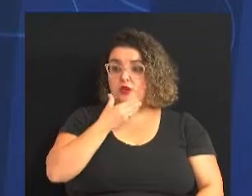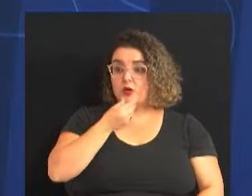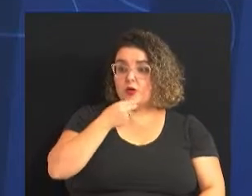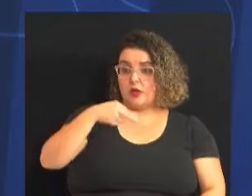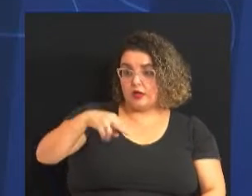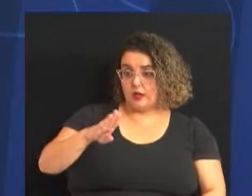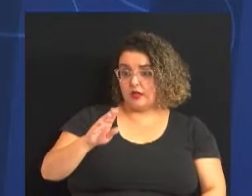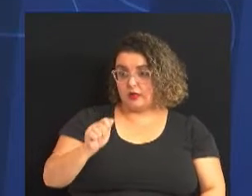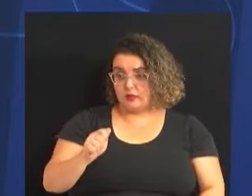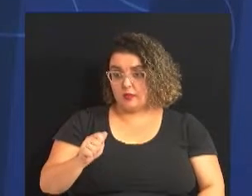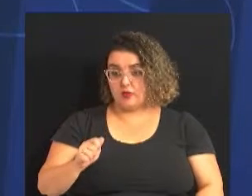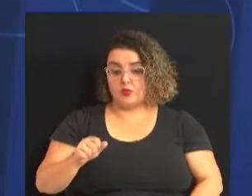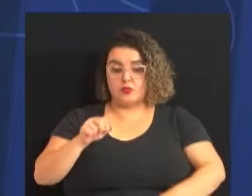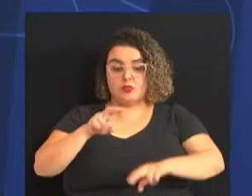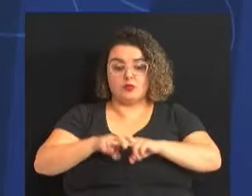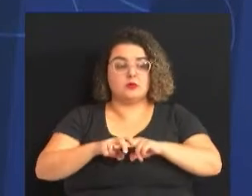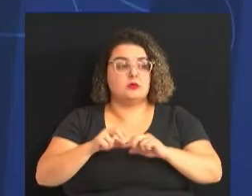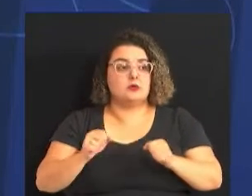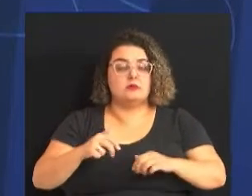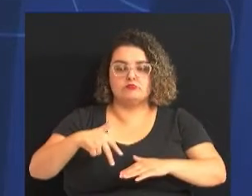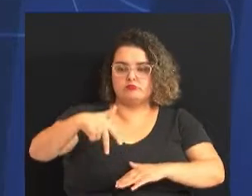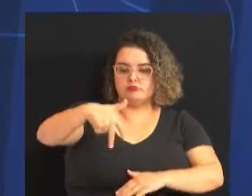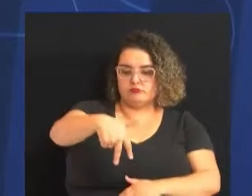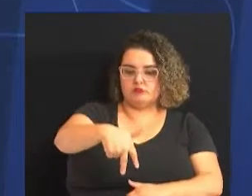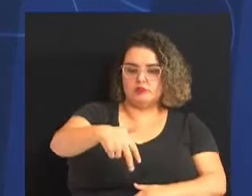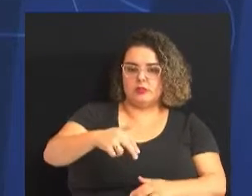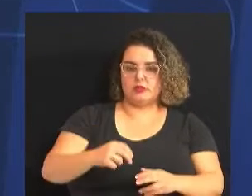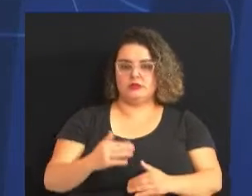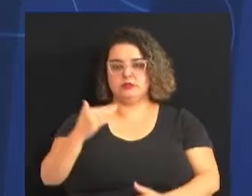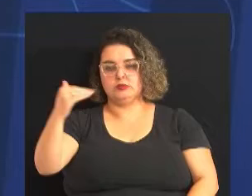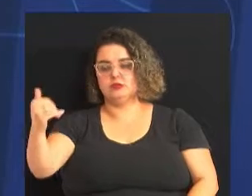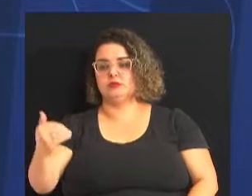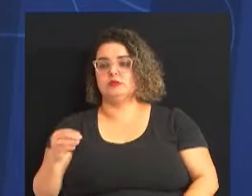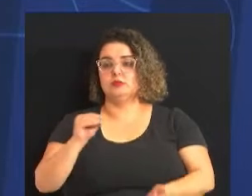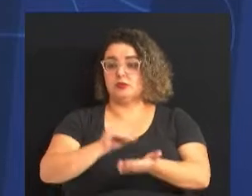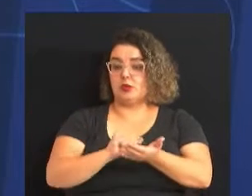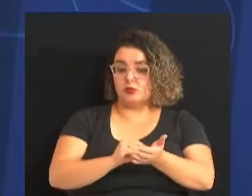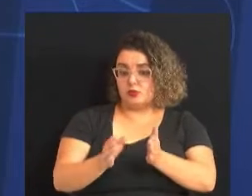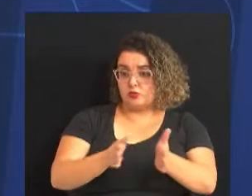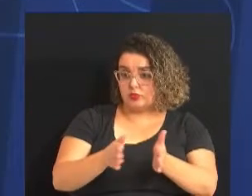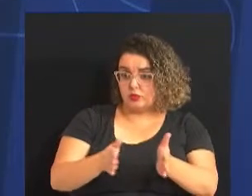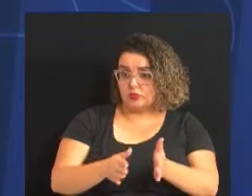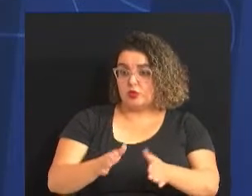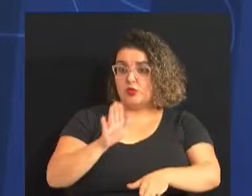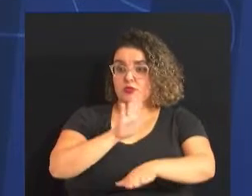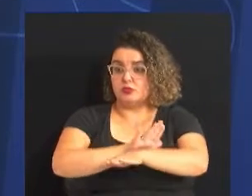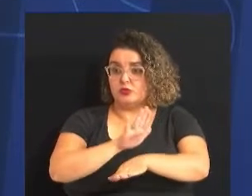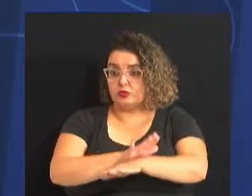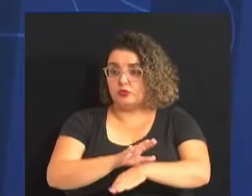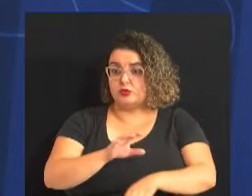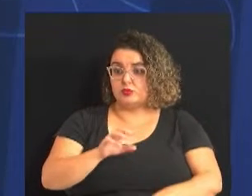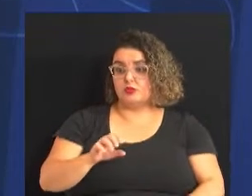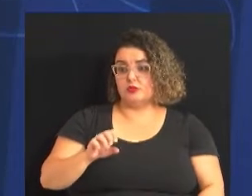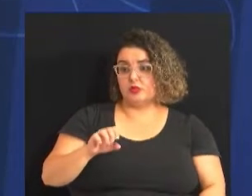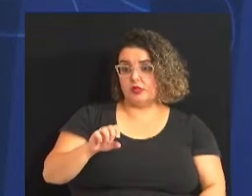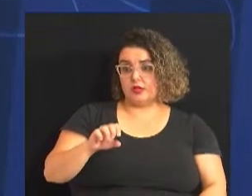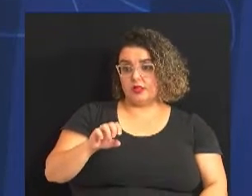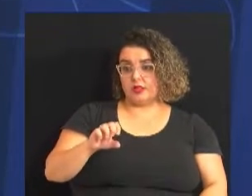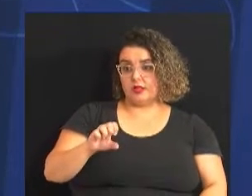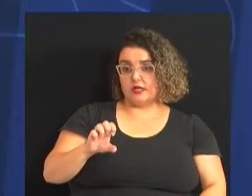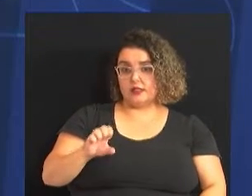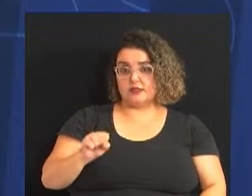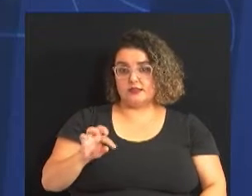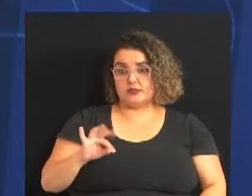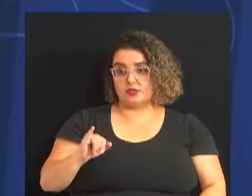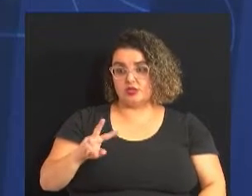do banco de reservas e se destaca. Estava na última temporada como assistente do Steve Kerr no Golden State Warriors,